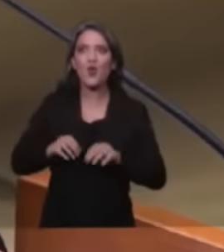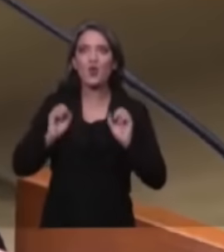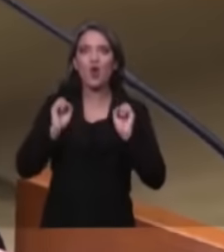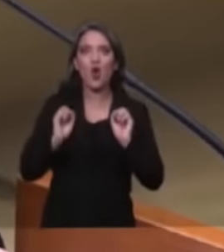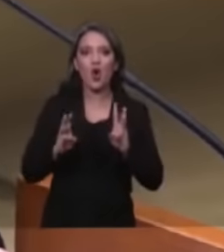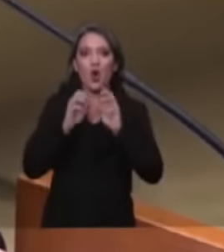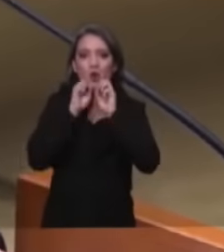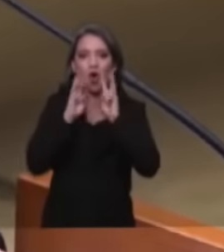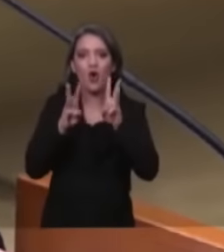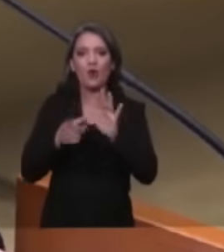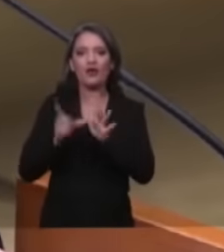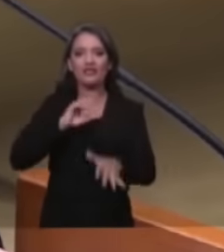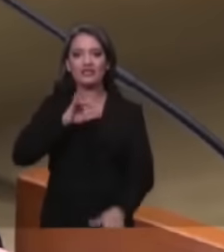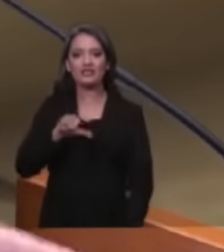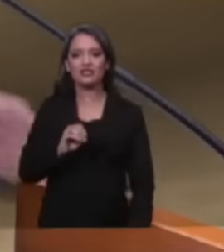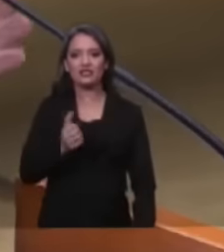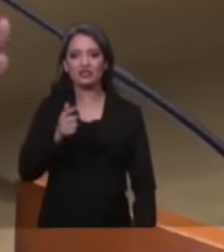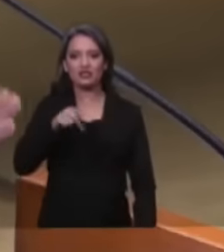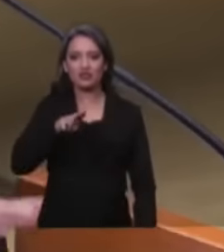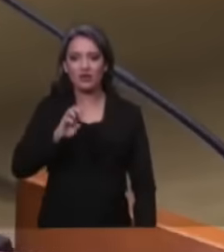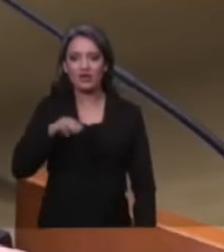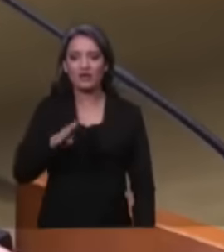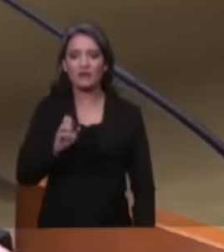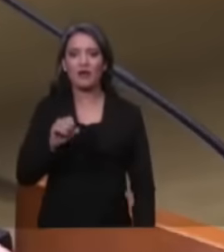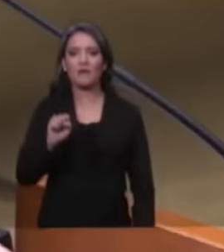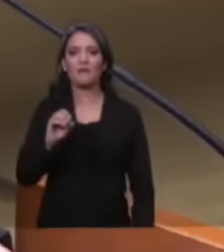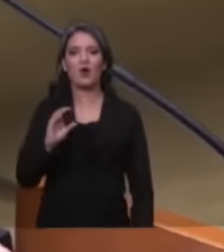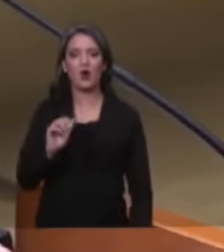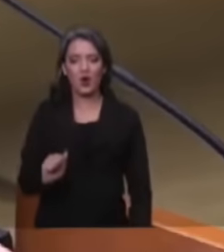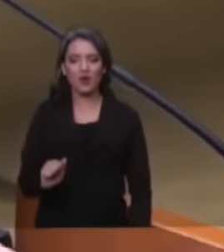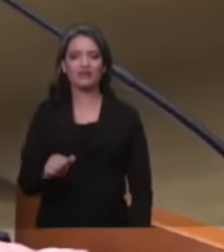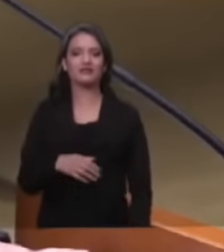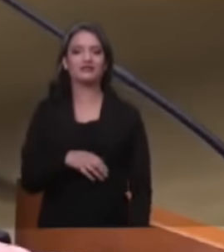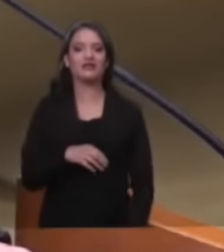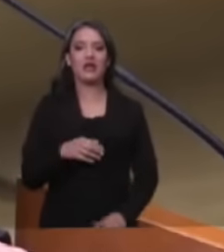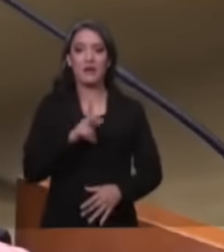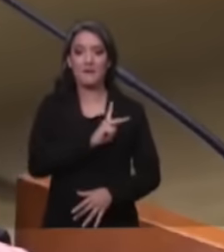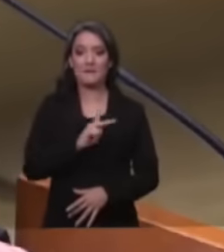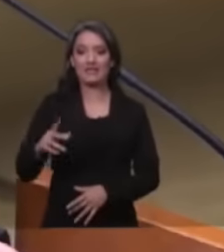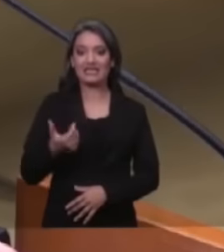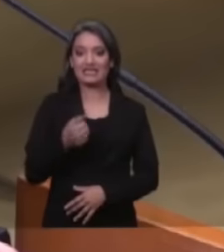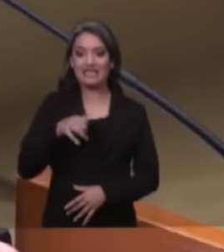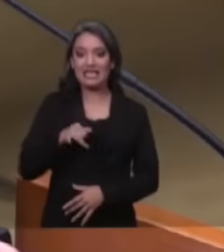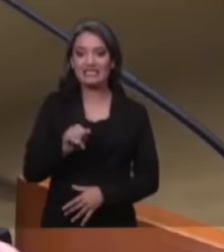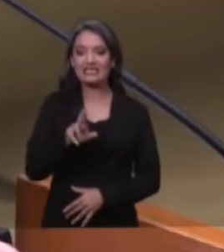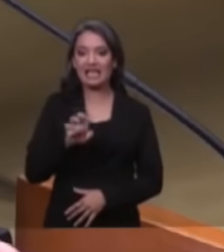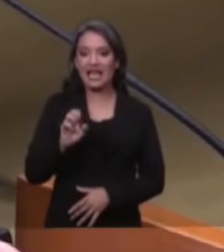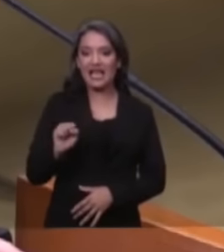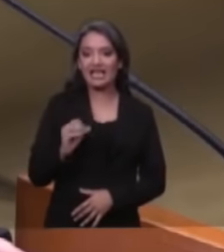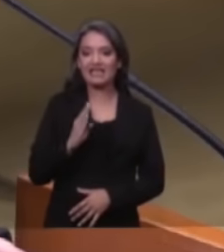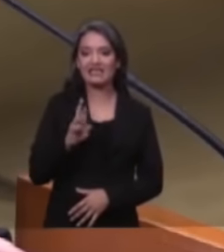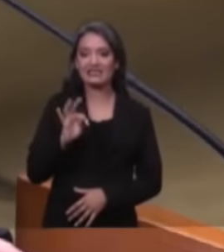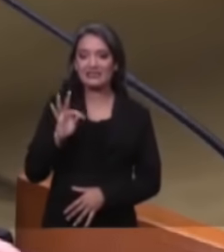está sendo investigado pelo CNJ por atos no 8 de janeiro, por